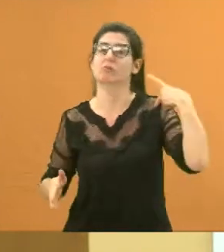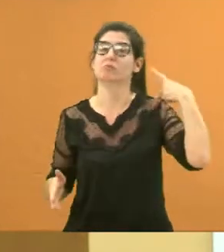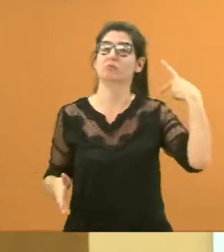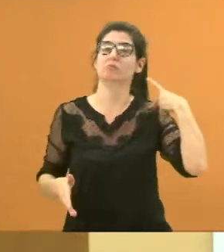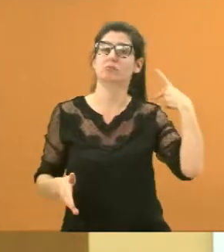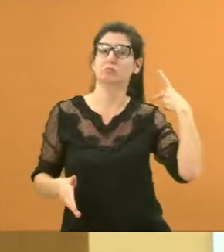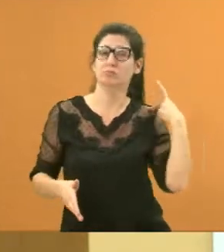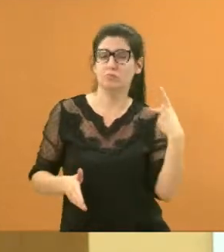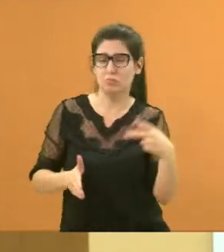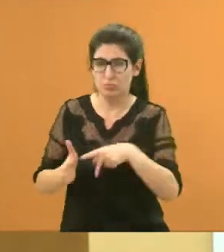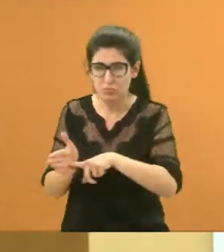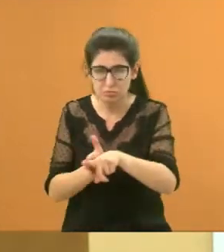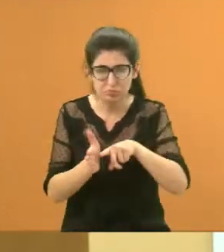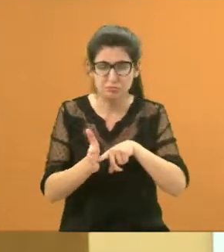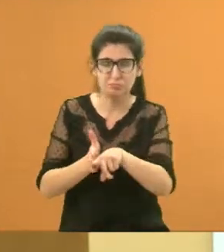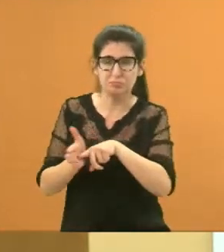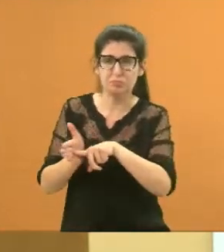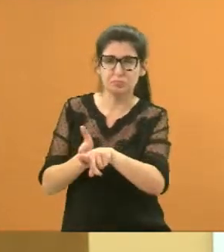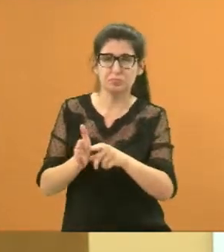esses